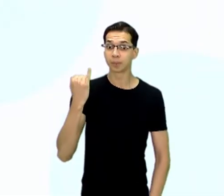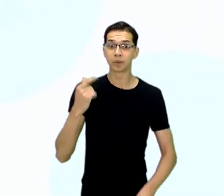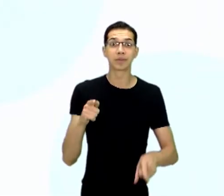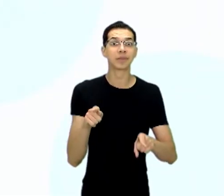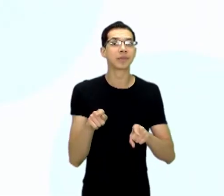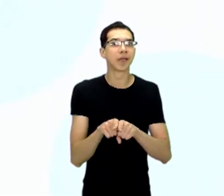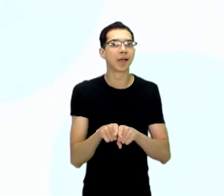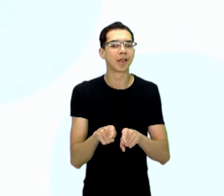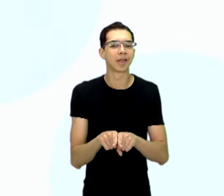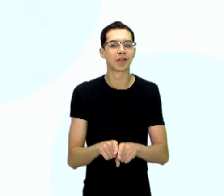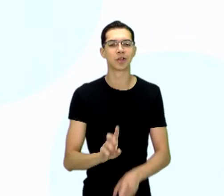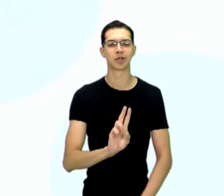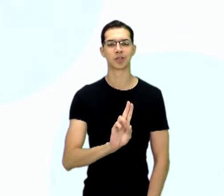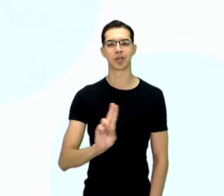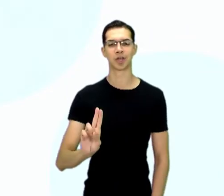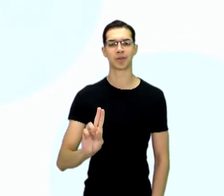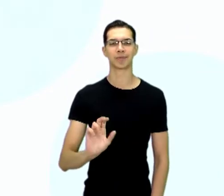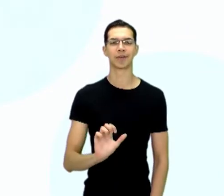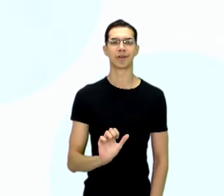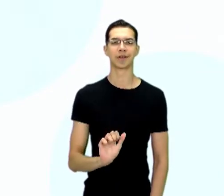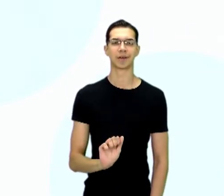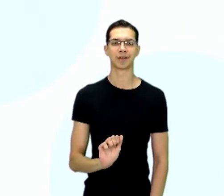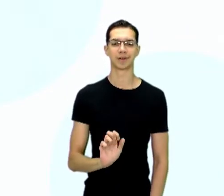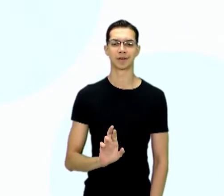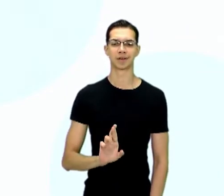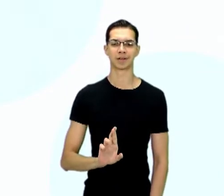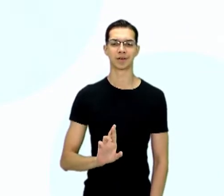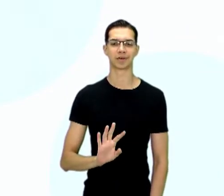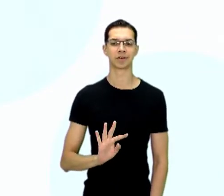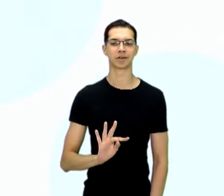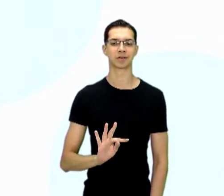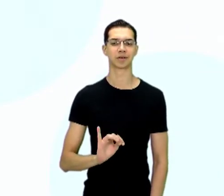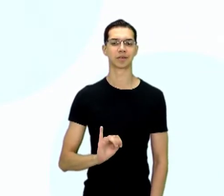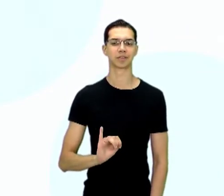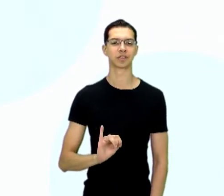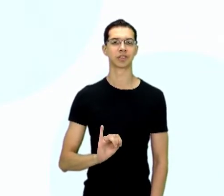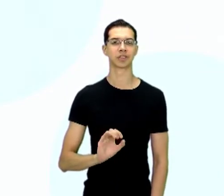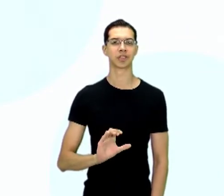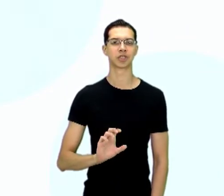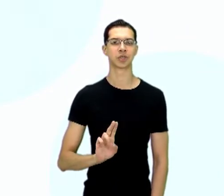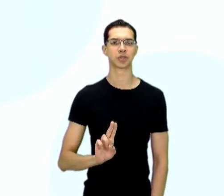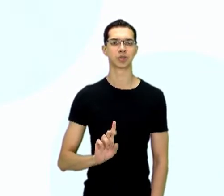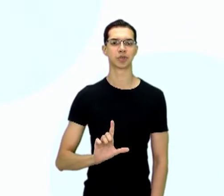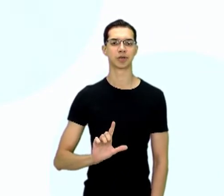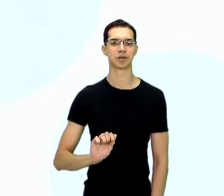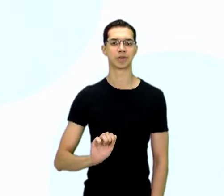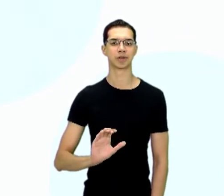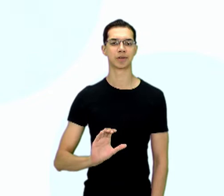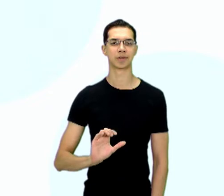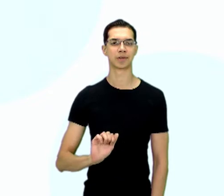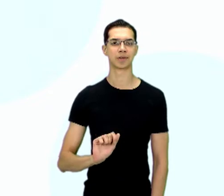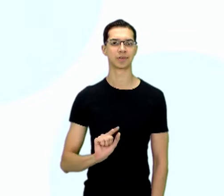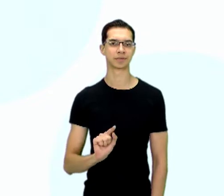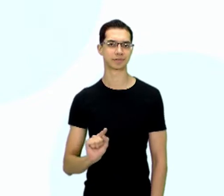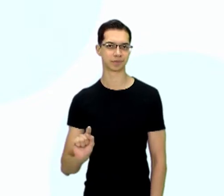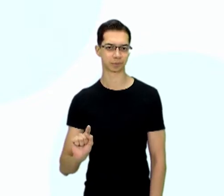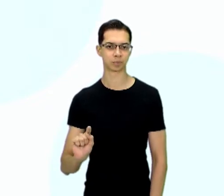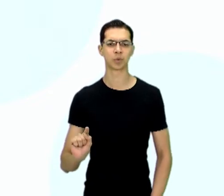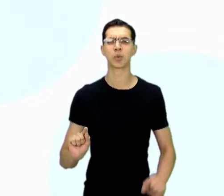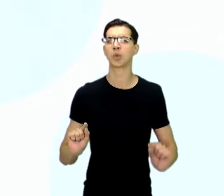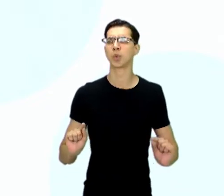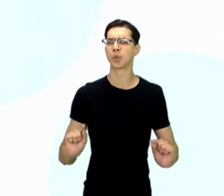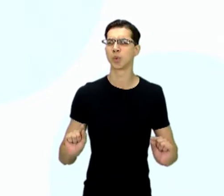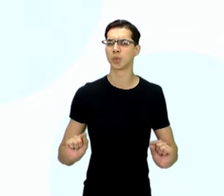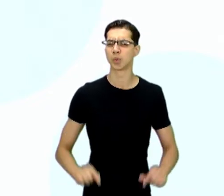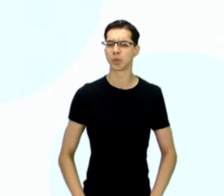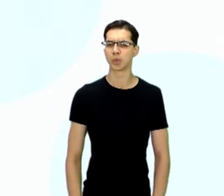a articulação. A articulação, então, é o encontro das porções finais de dois ossos, que